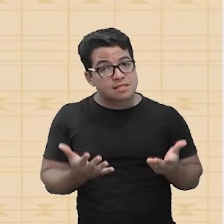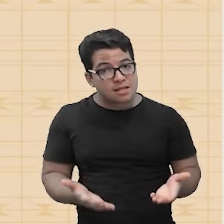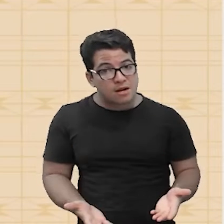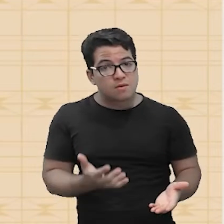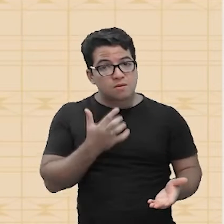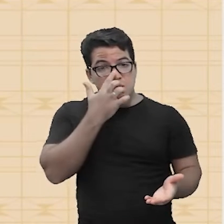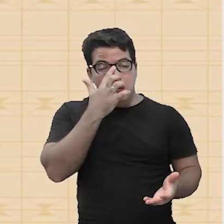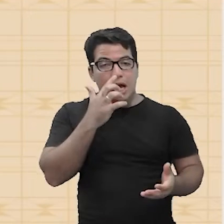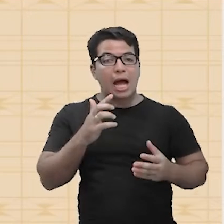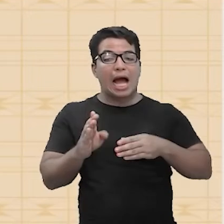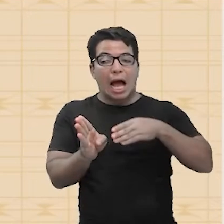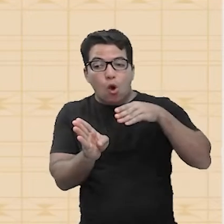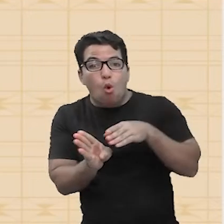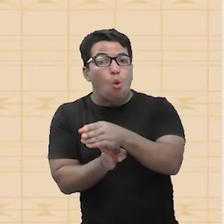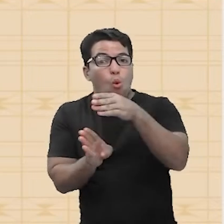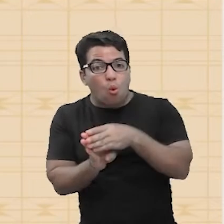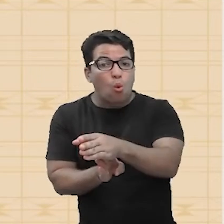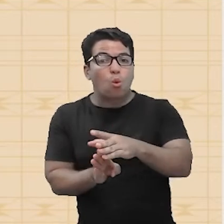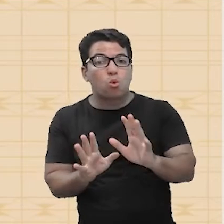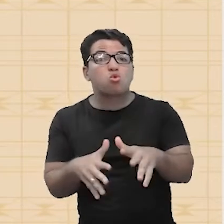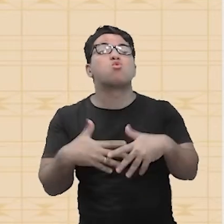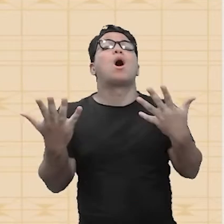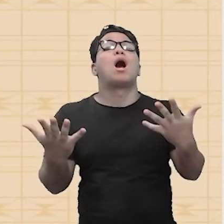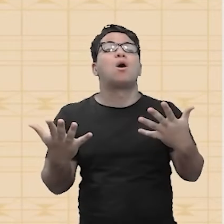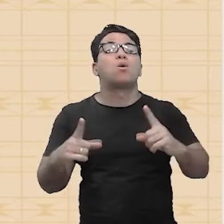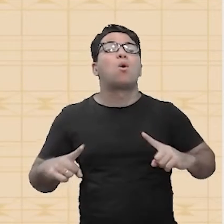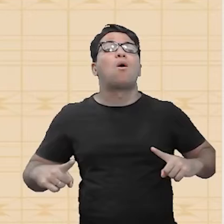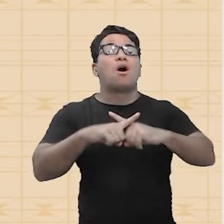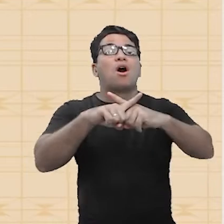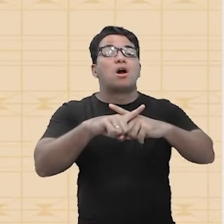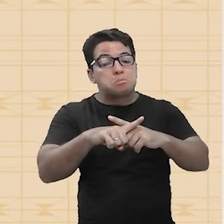critica esse cartoon? O tom crítico dele é justamente